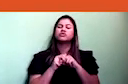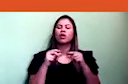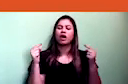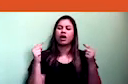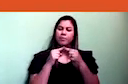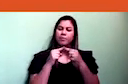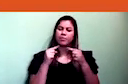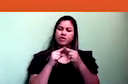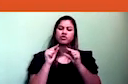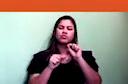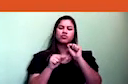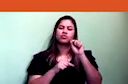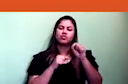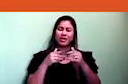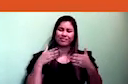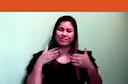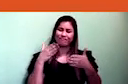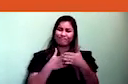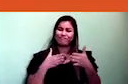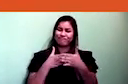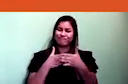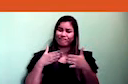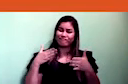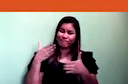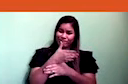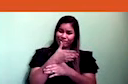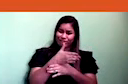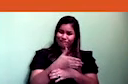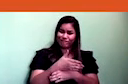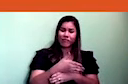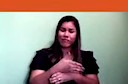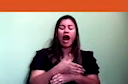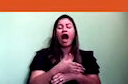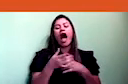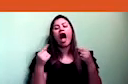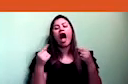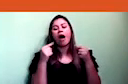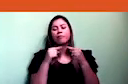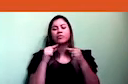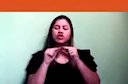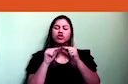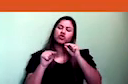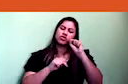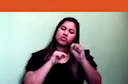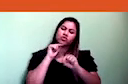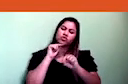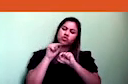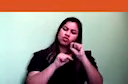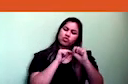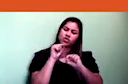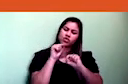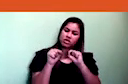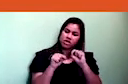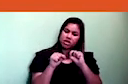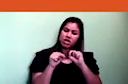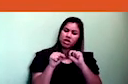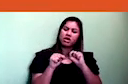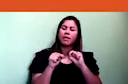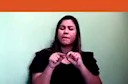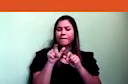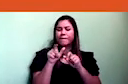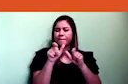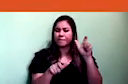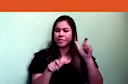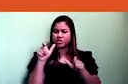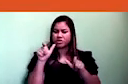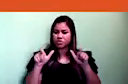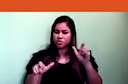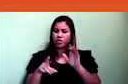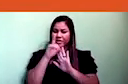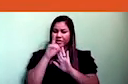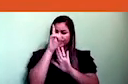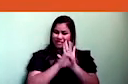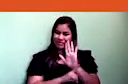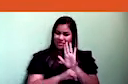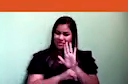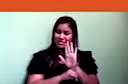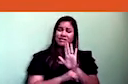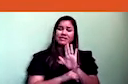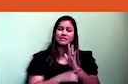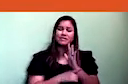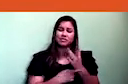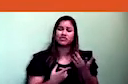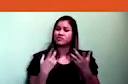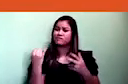essas barreiras que impedem os nossos queridos, as pessoas que possuem deficiência, ela